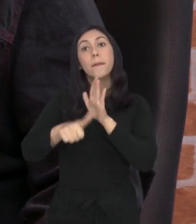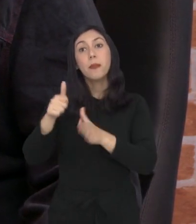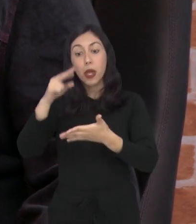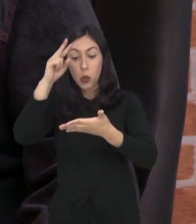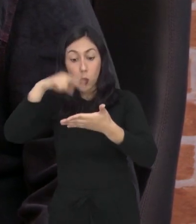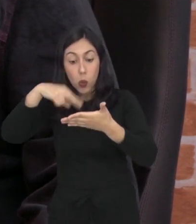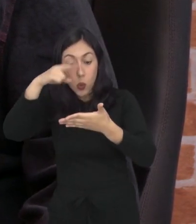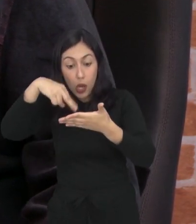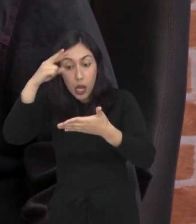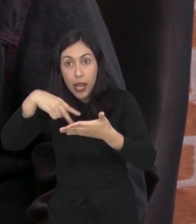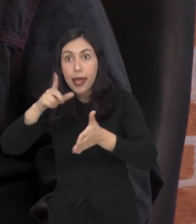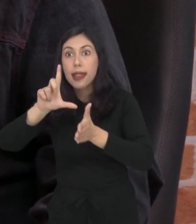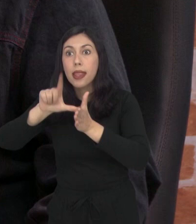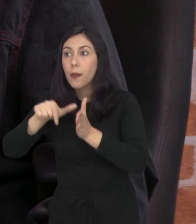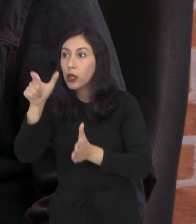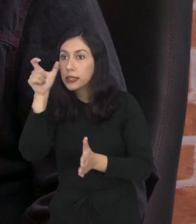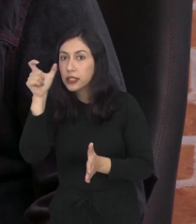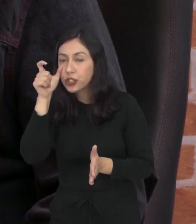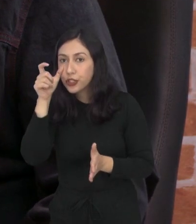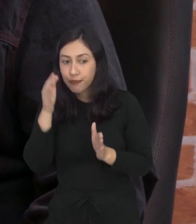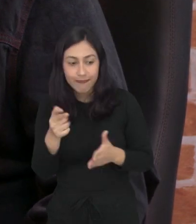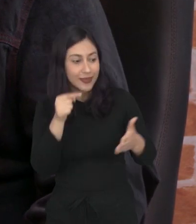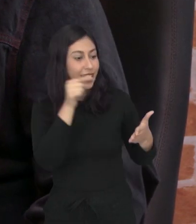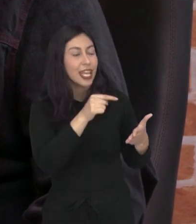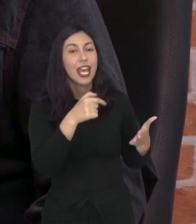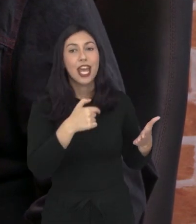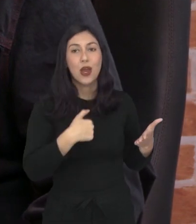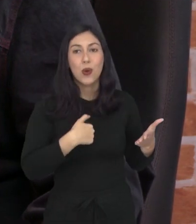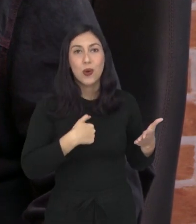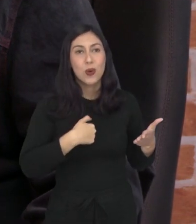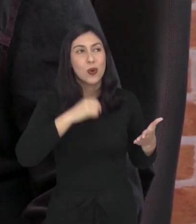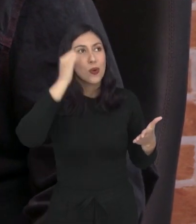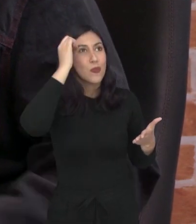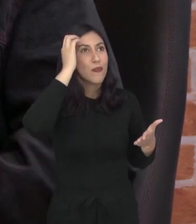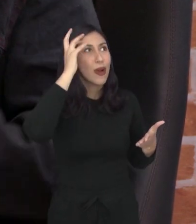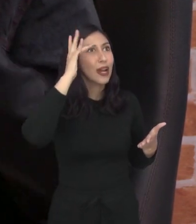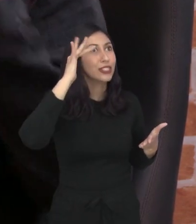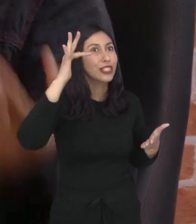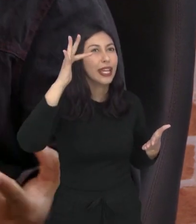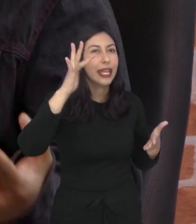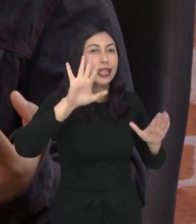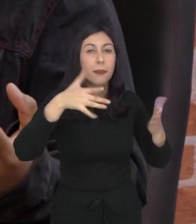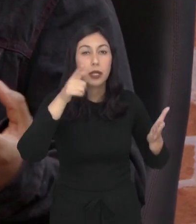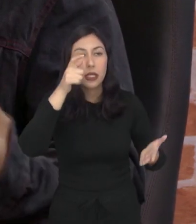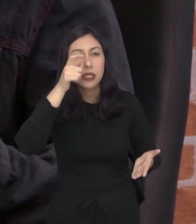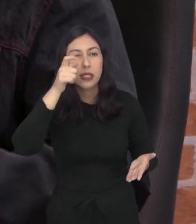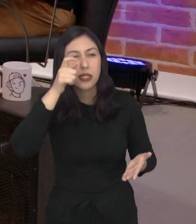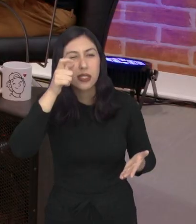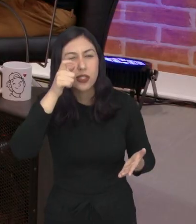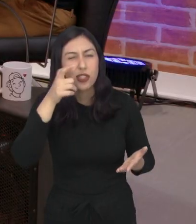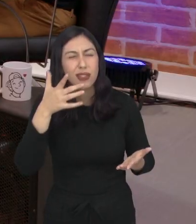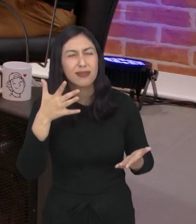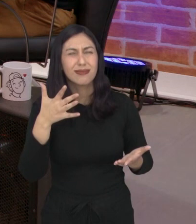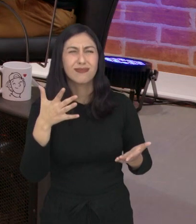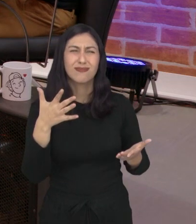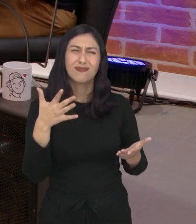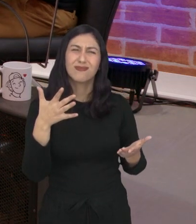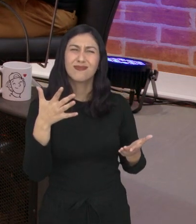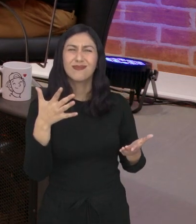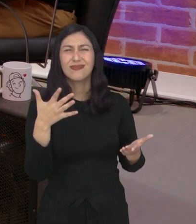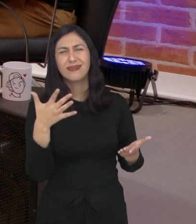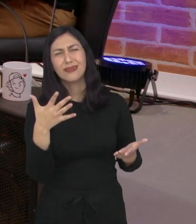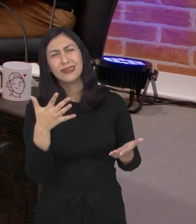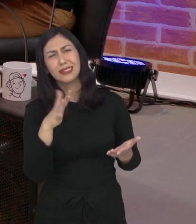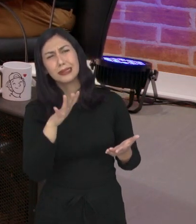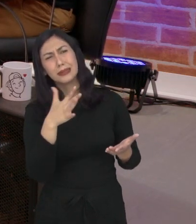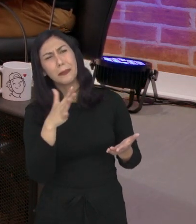Quando eu li Jogos Vorazes antes de assistir o filme, eu tinha criado muita coisa na minha cabeça. Quando eu fui ver o filme, você se decepcionou? O